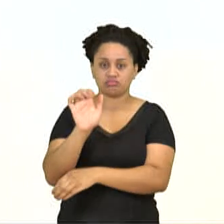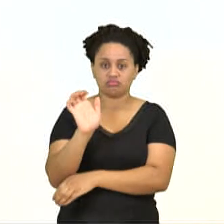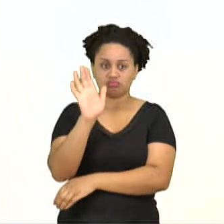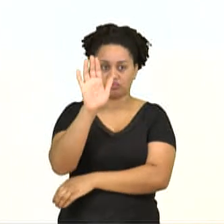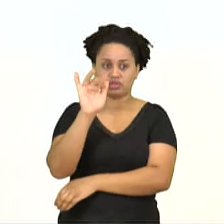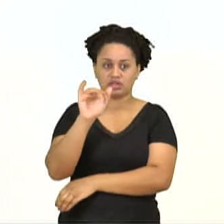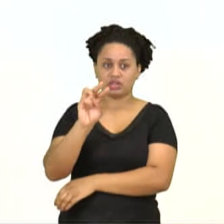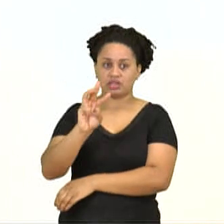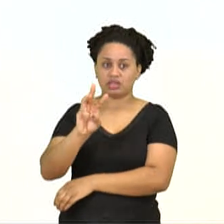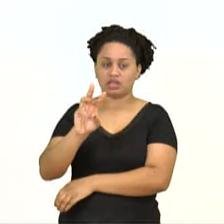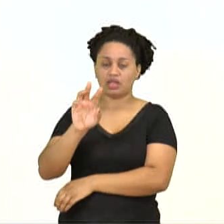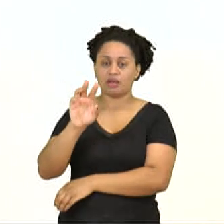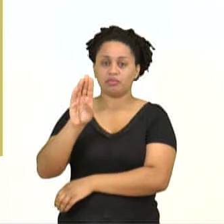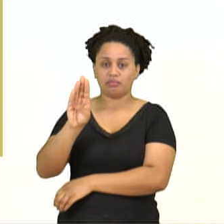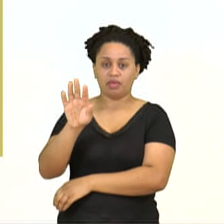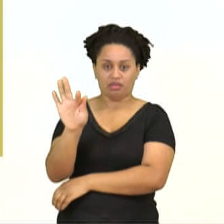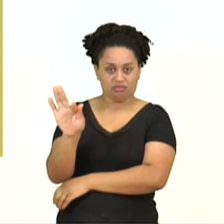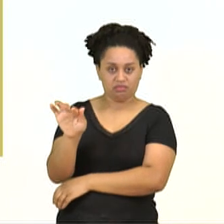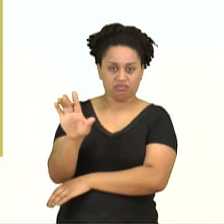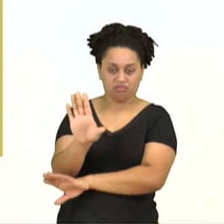Rodas.